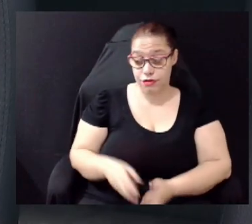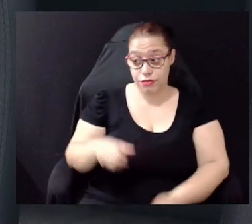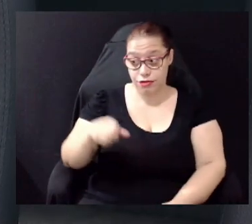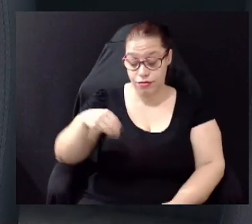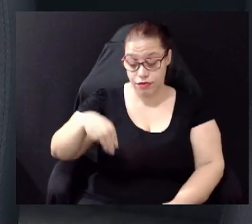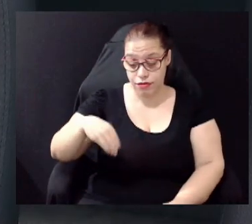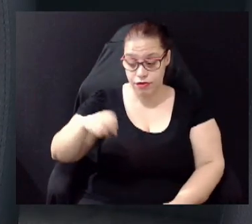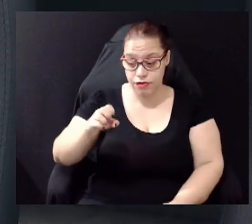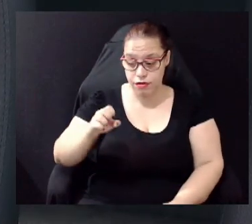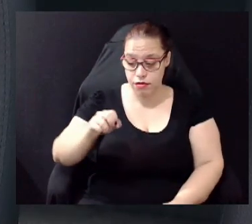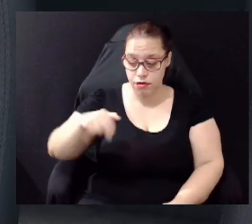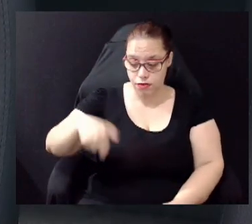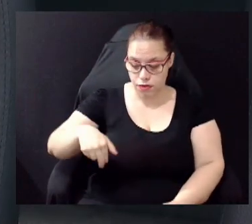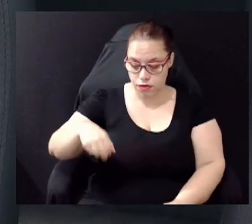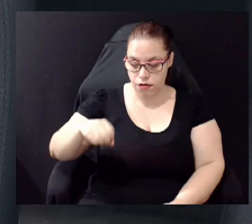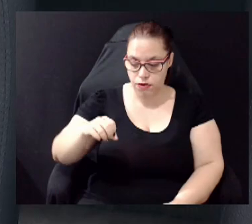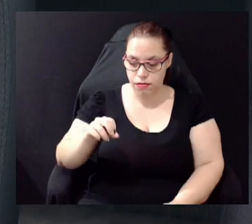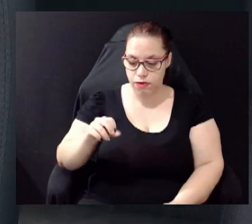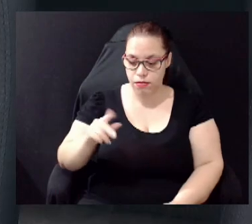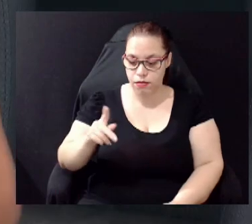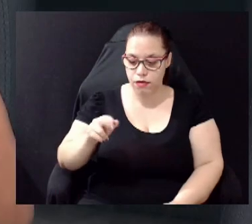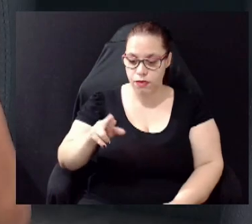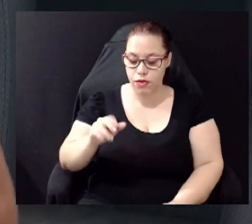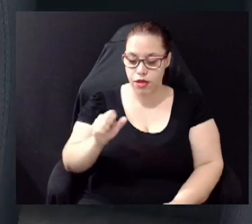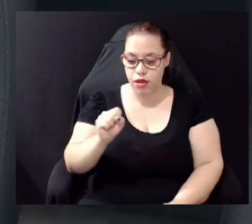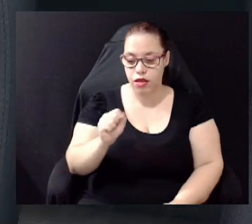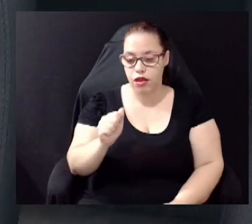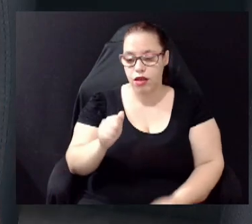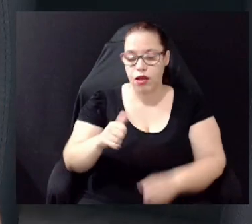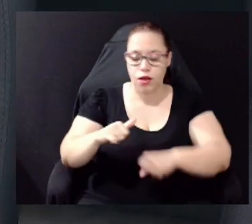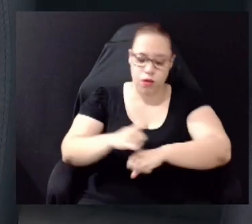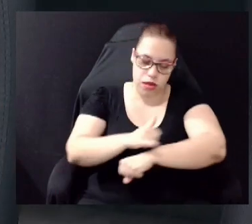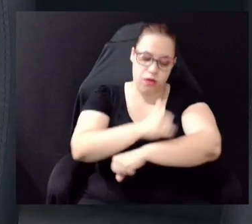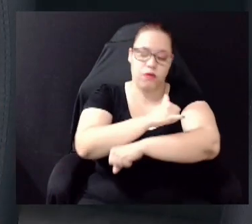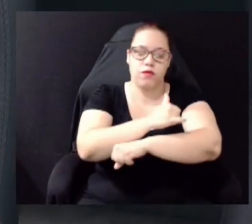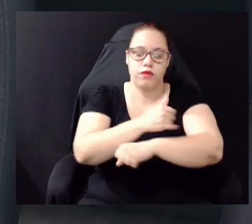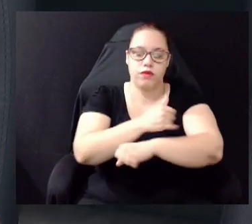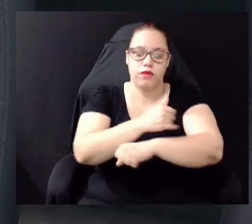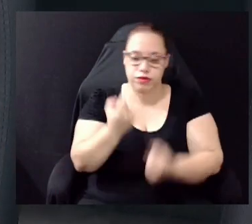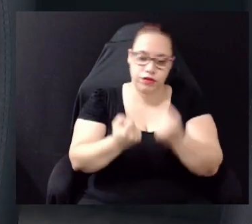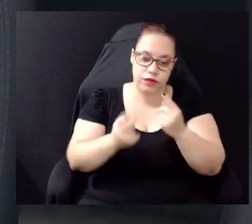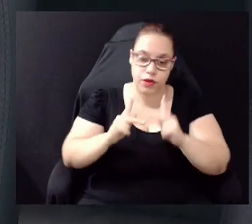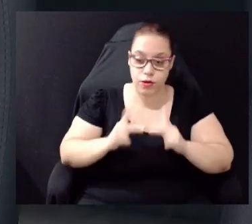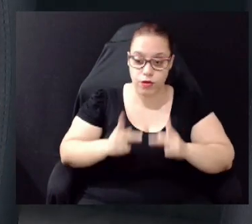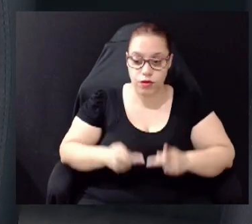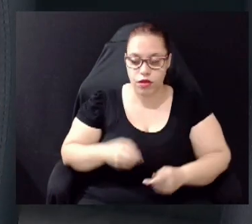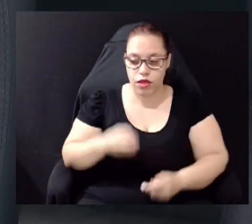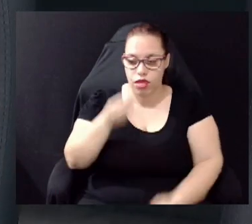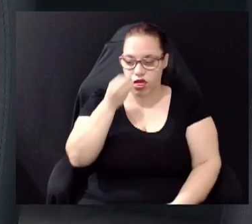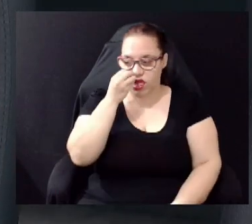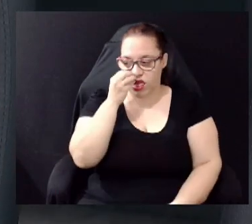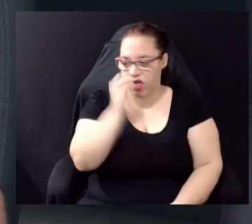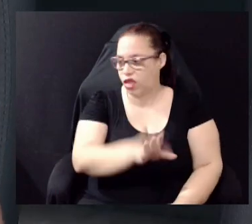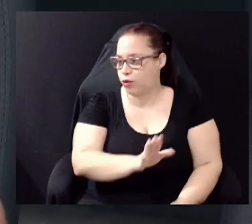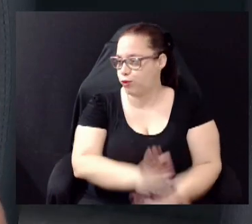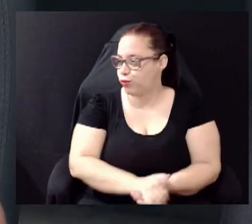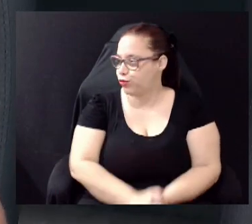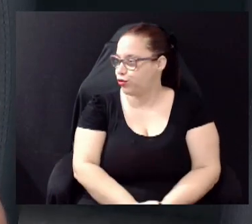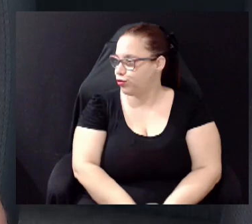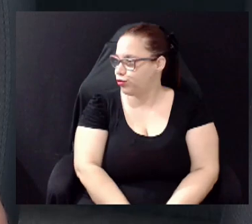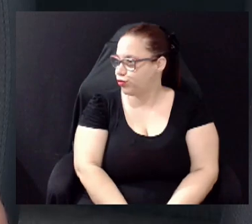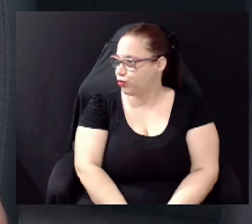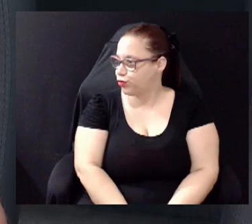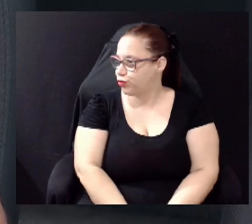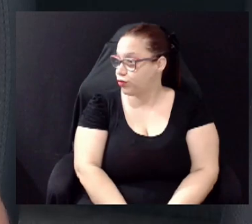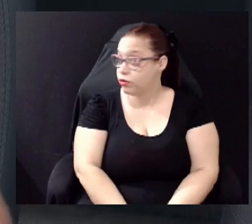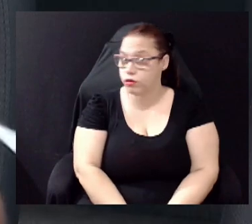que estão em sobrepeso por alguma razão hormonal, que é ignorada, e que também sofrem com a